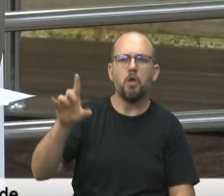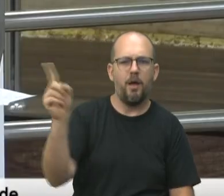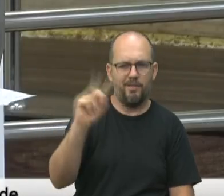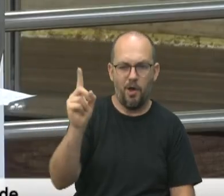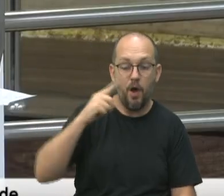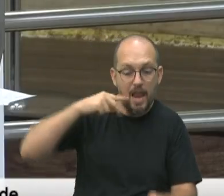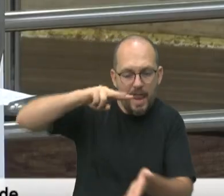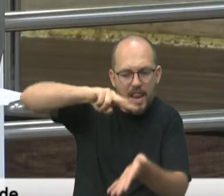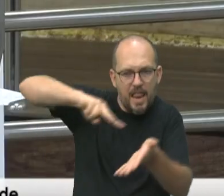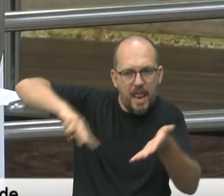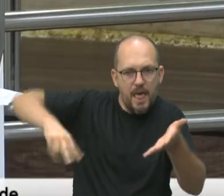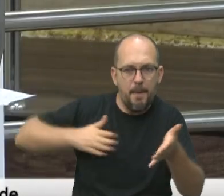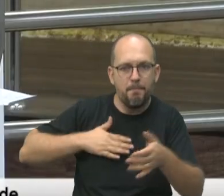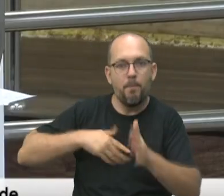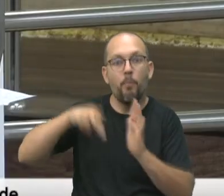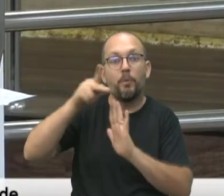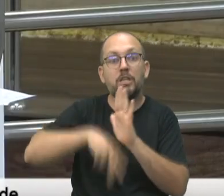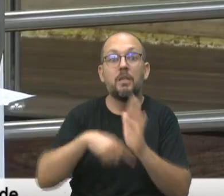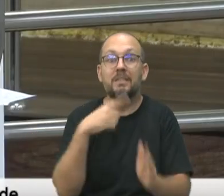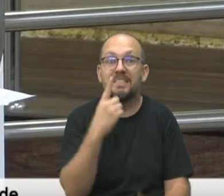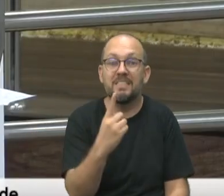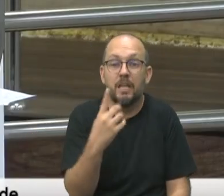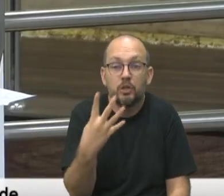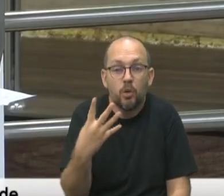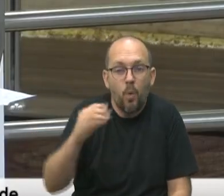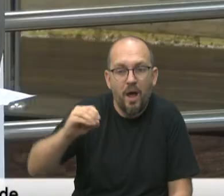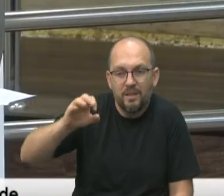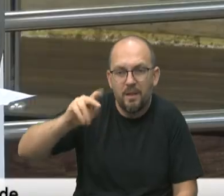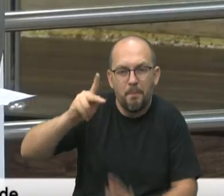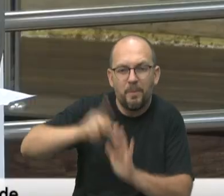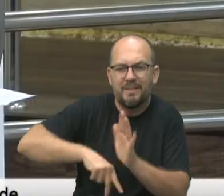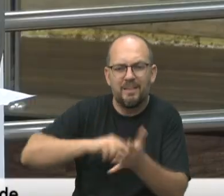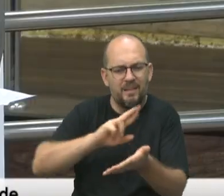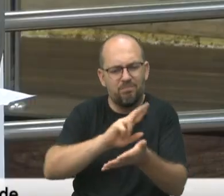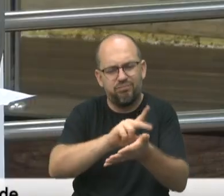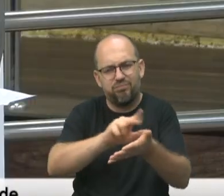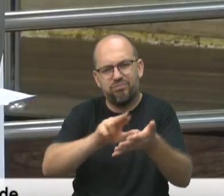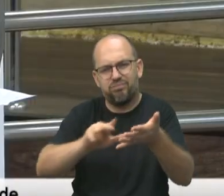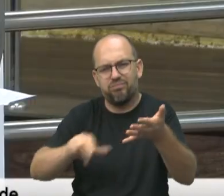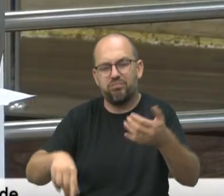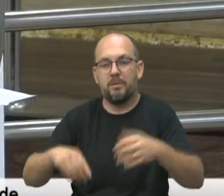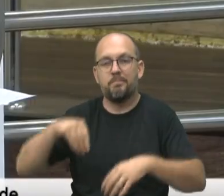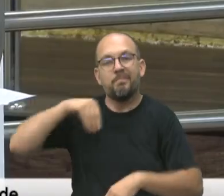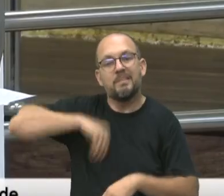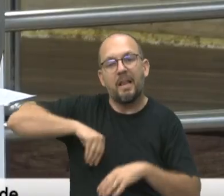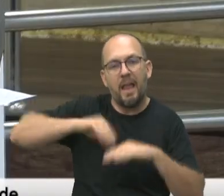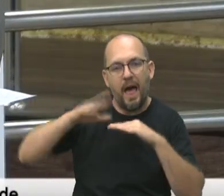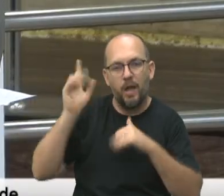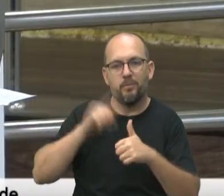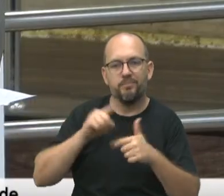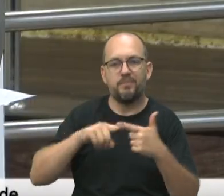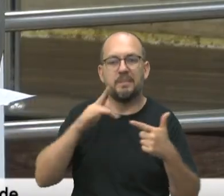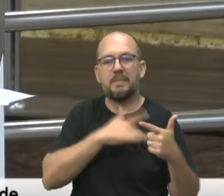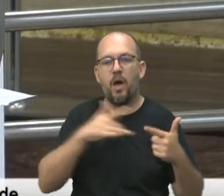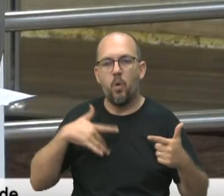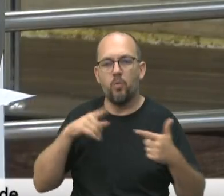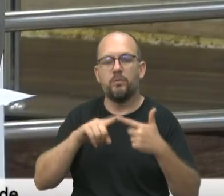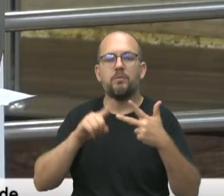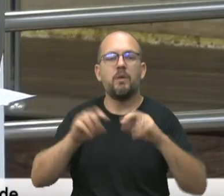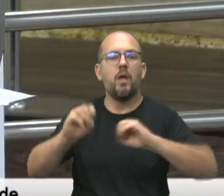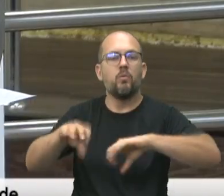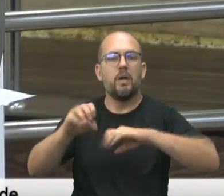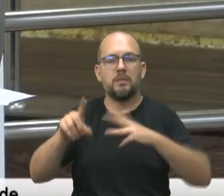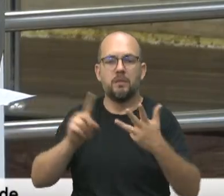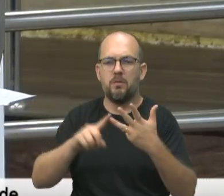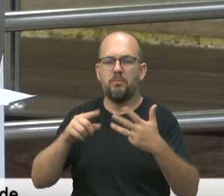são 140, e cada dia chega mais. Tem de tudo lá. Piso salarial, saúde, educação, transporte